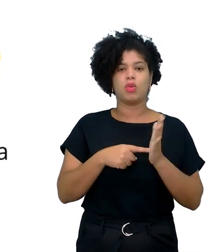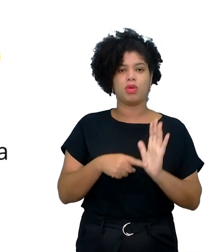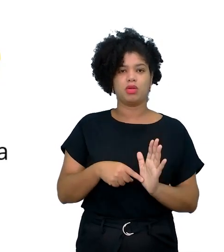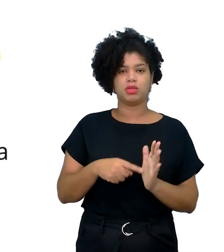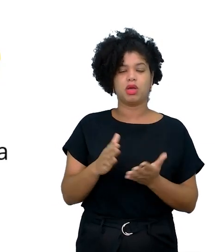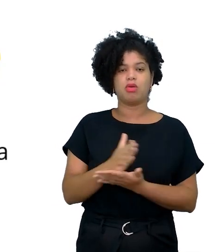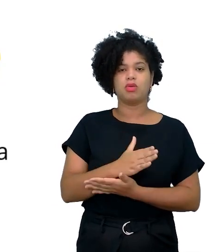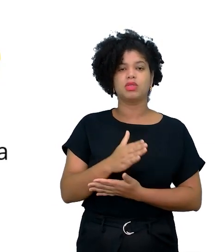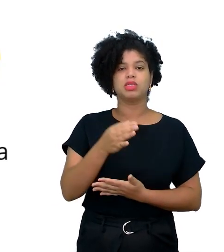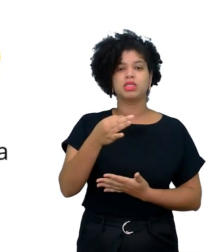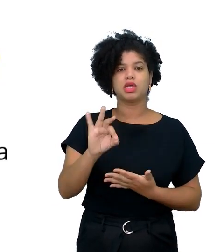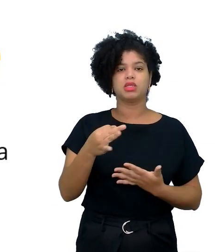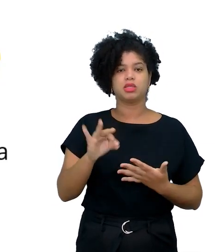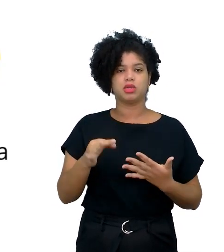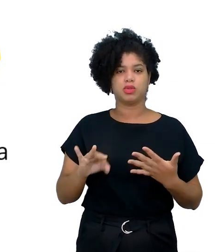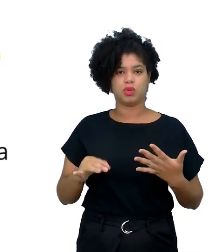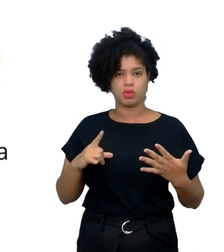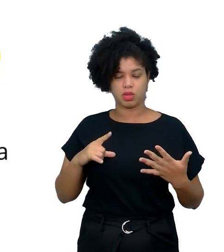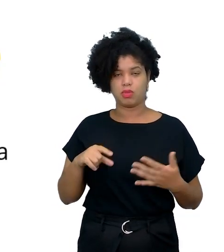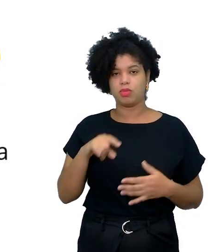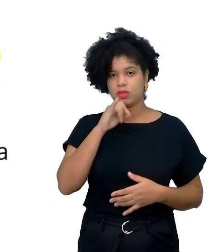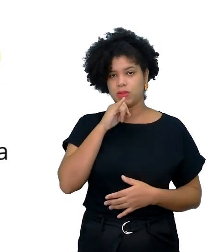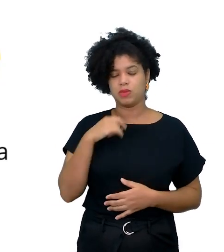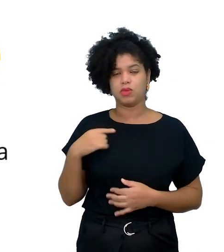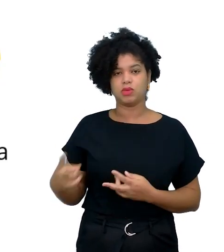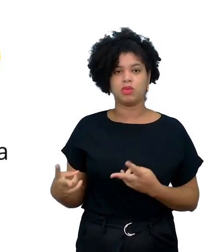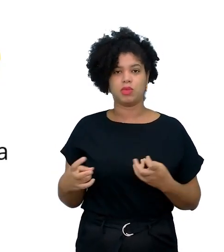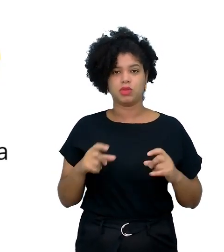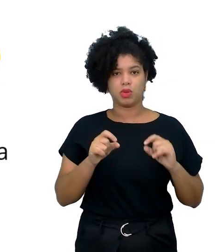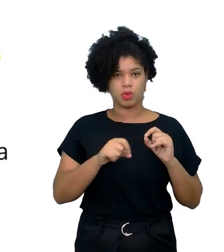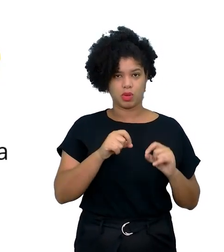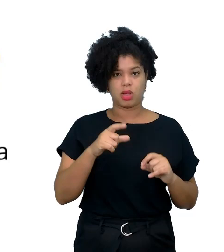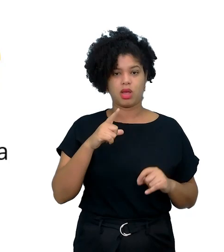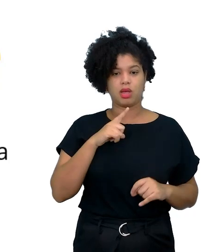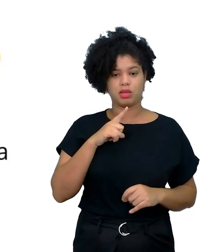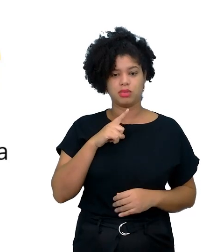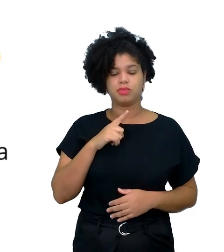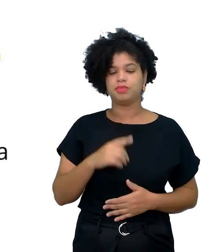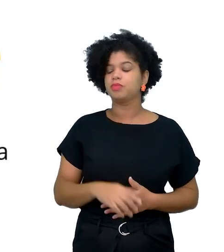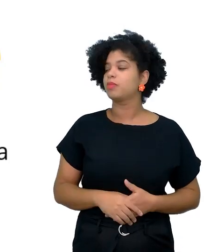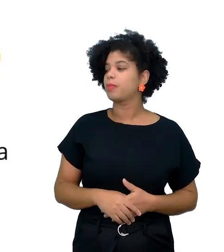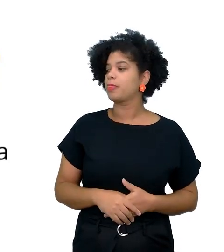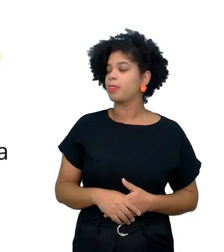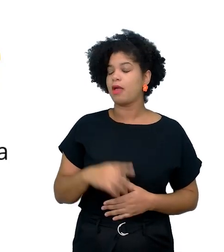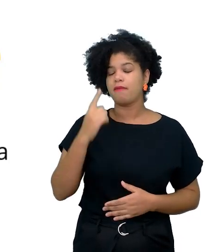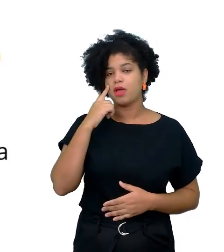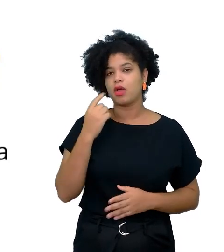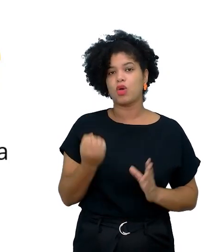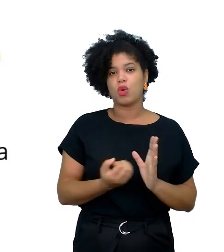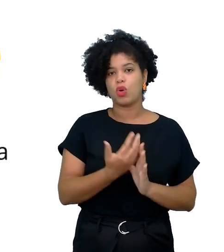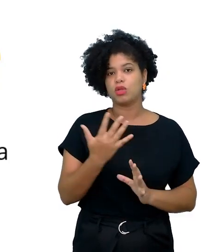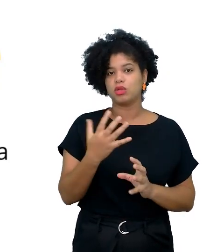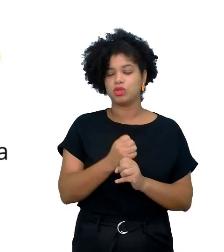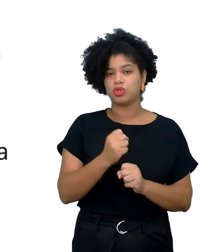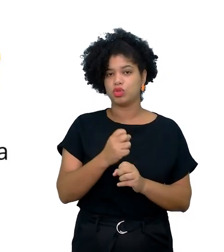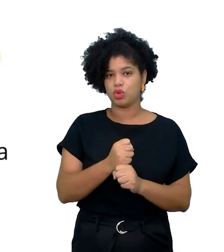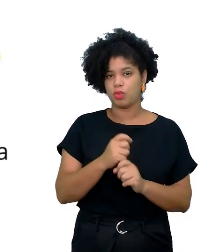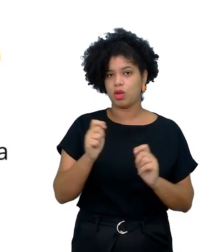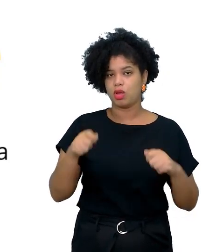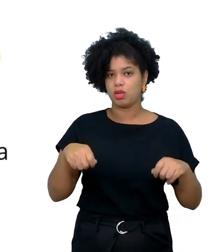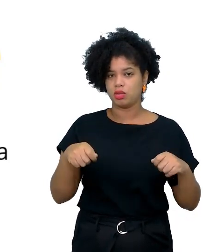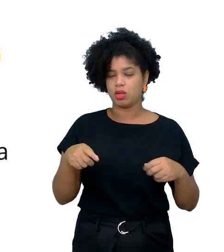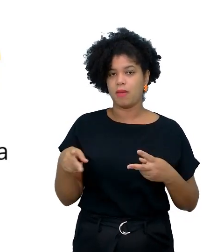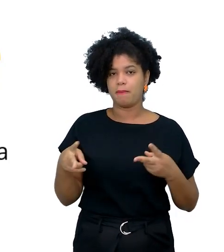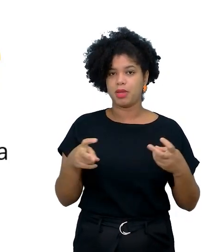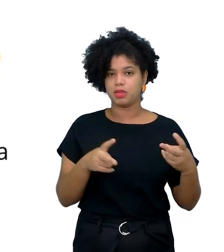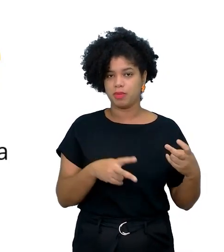mais acertos. Percebe se tem, né, no caso, se há ganhos, né, que deve adicionar uma grandeza para a